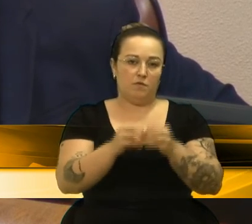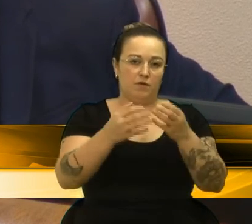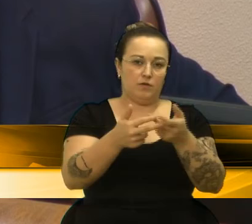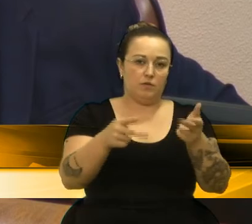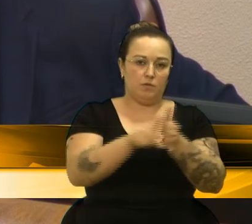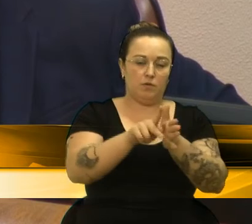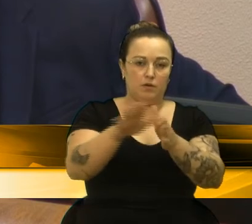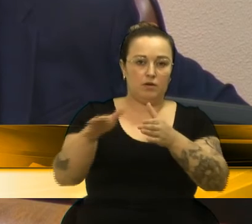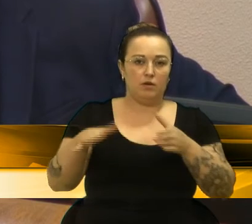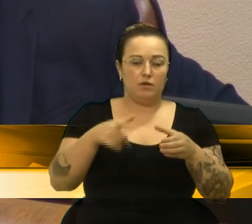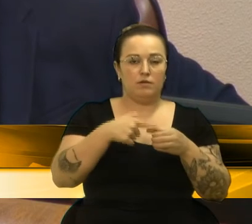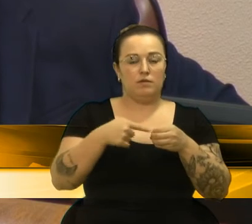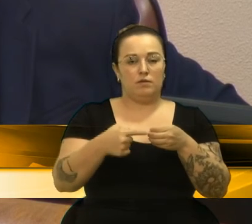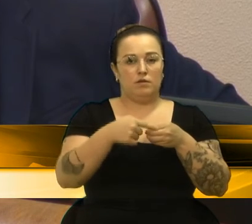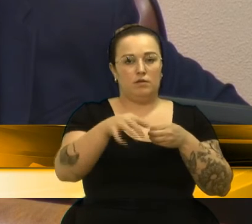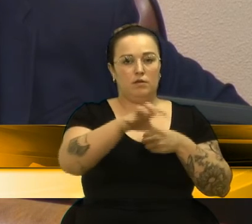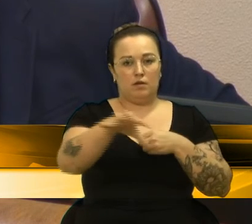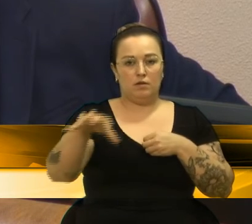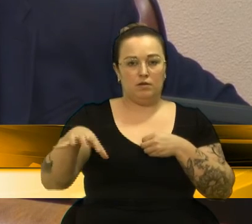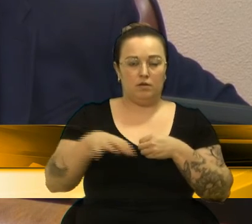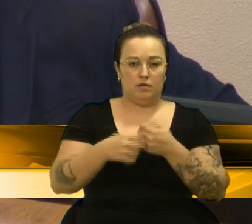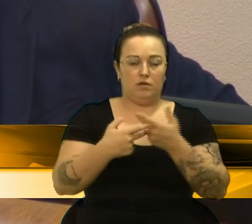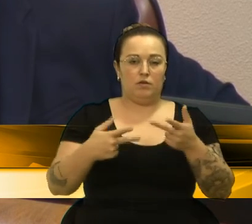de agosto de 2019 pela edição do decreto